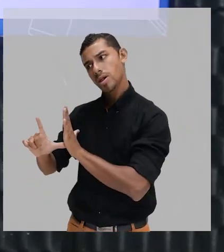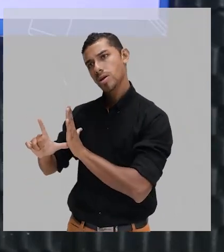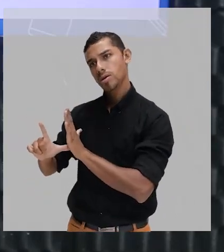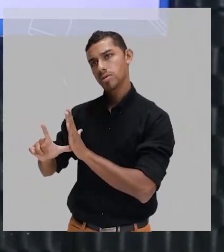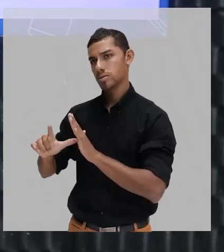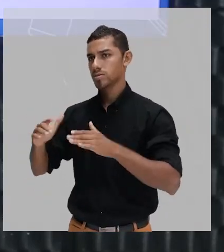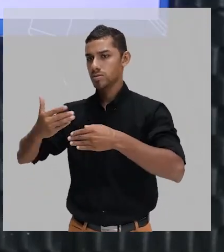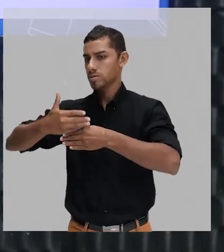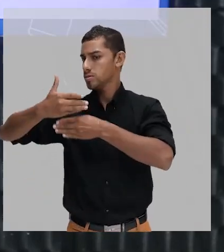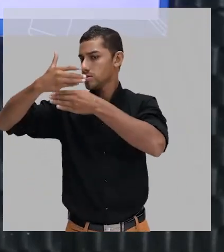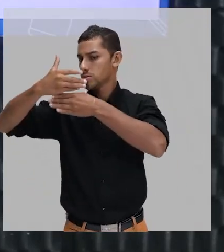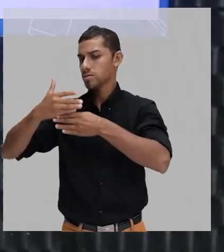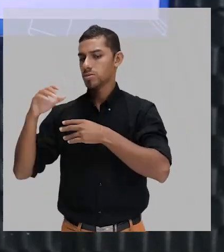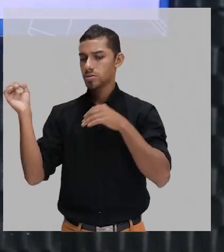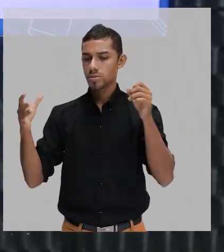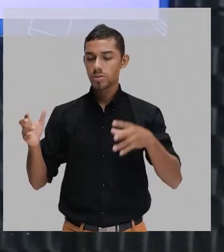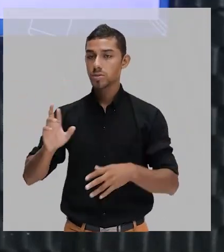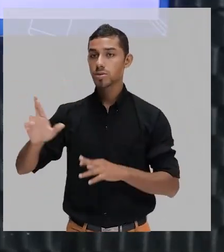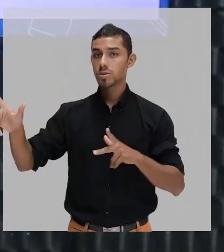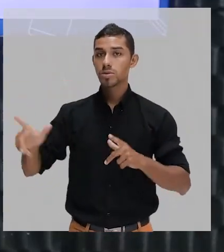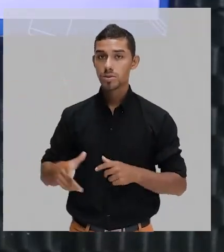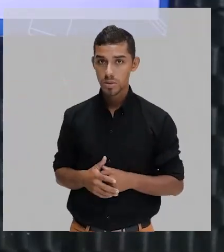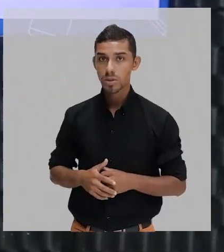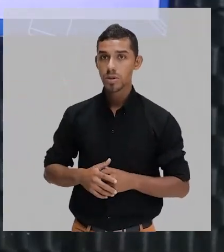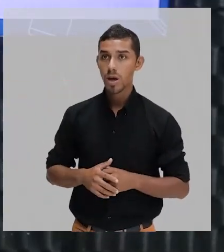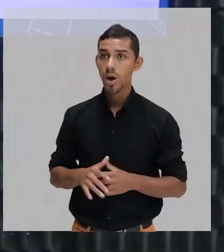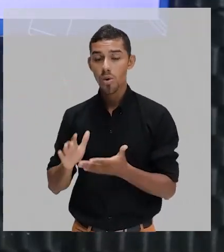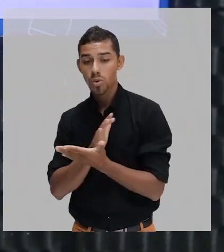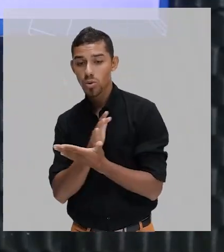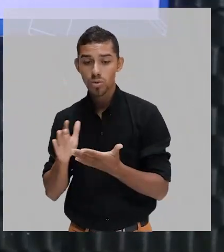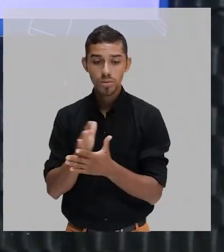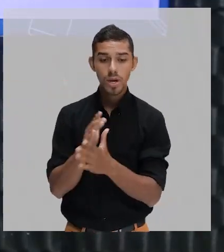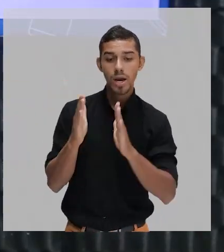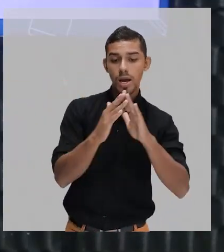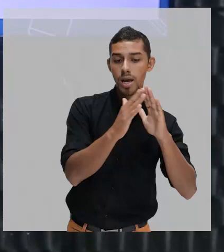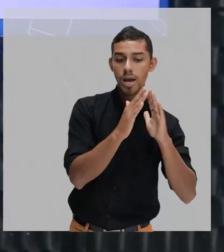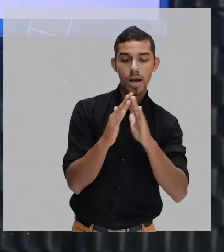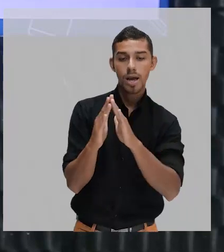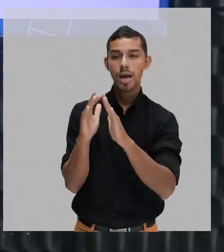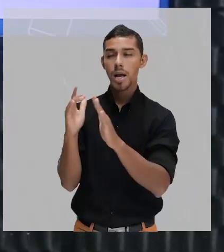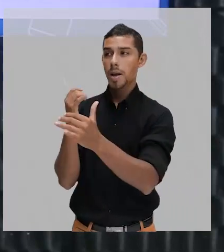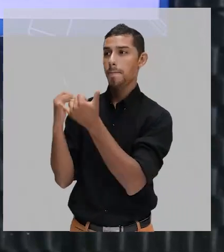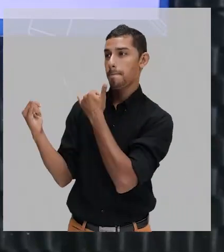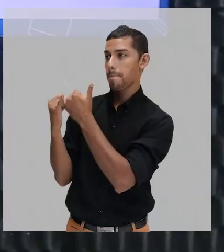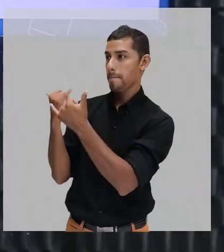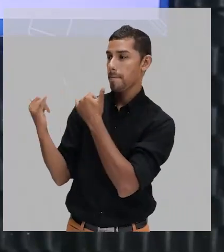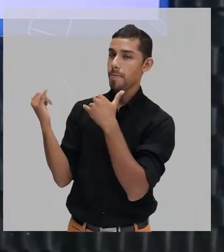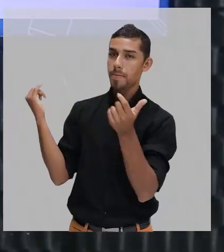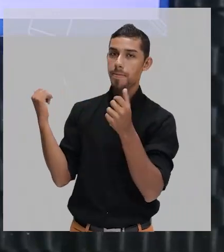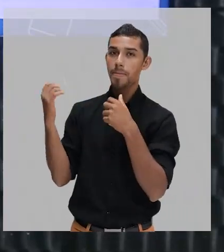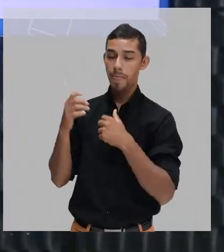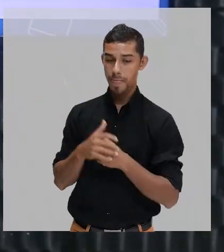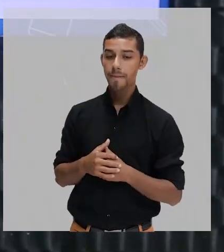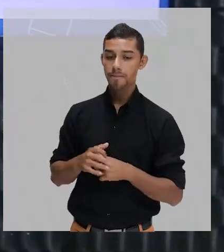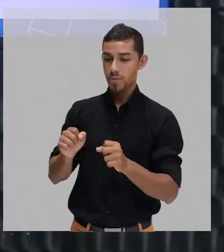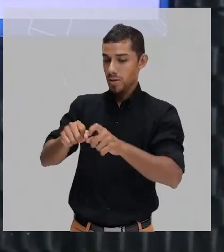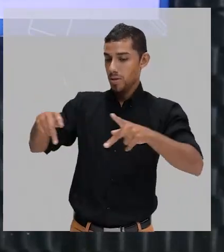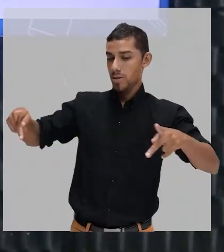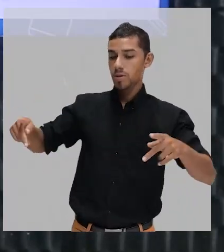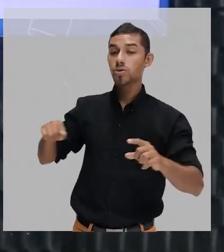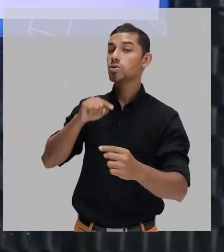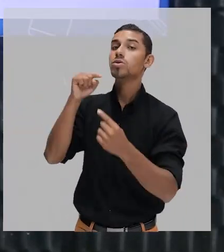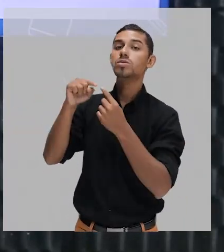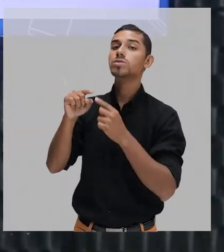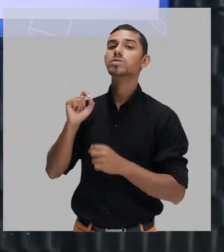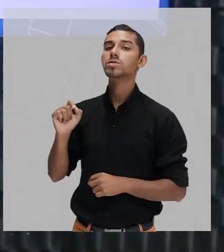ver que as vitrines têm iluminação diferente. Vá em algumas casas, parece que a casa parece um shopping de tanta luz direcionada. O objetivo é, com